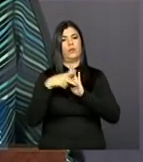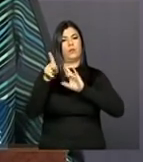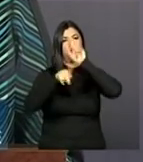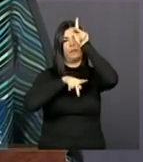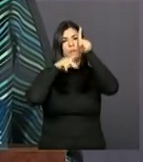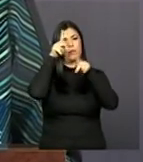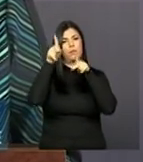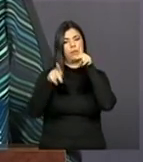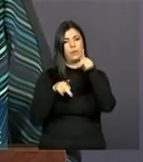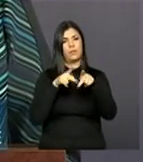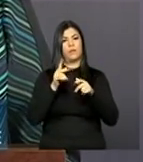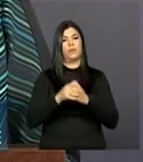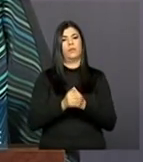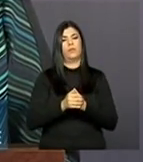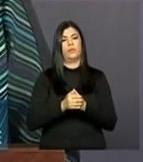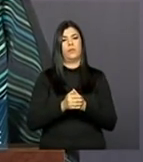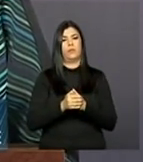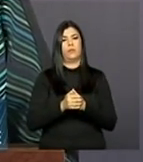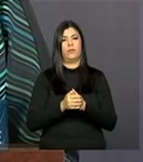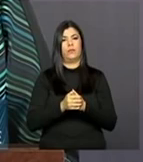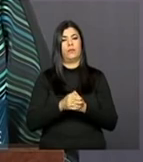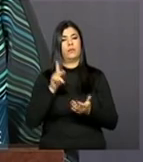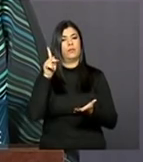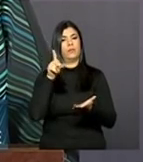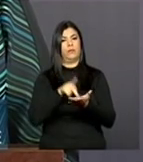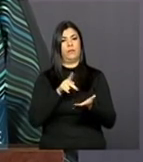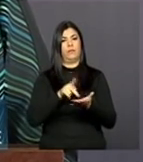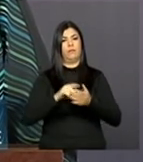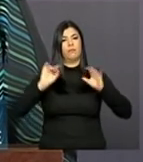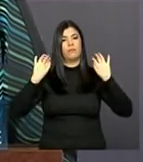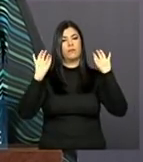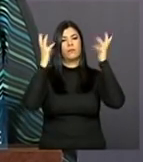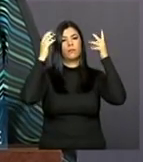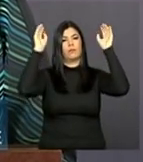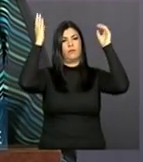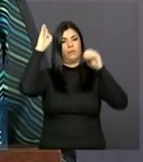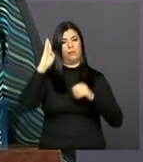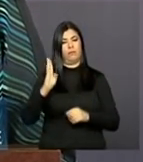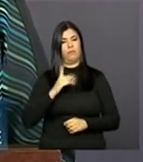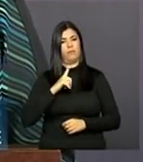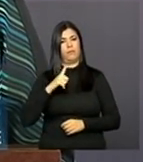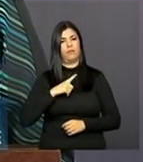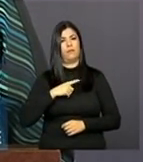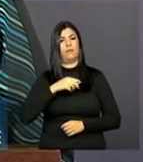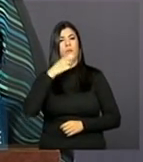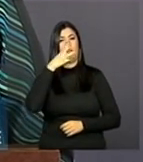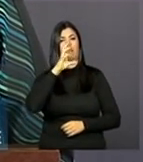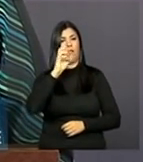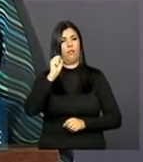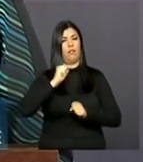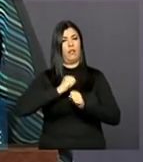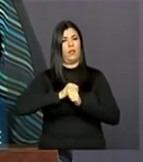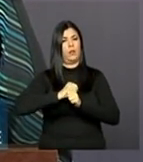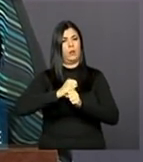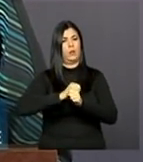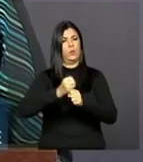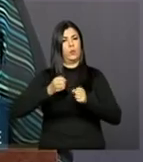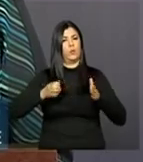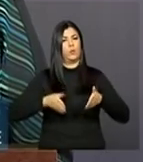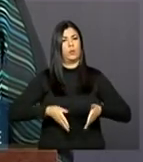povo com a sua história a verdade é uma homenagem a um Brasil que já trilha três décadas de caminho